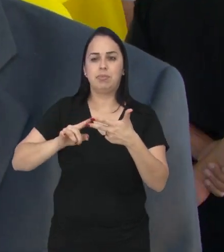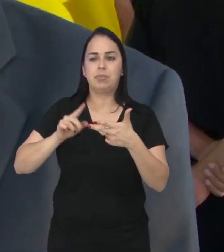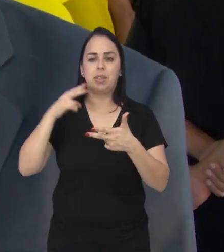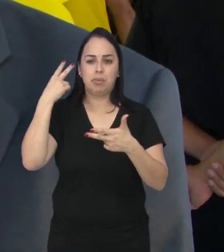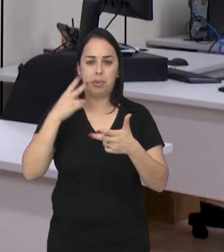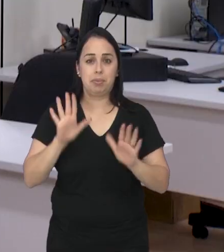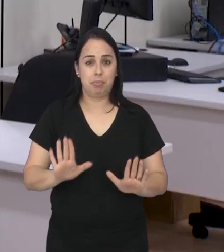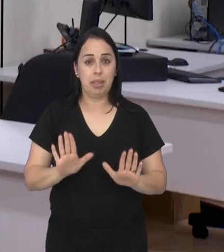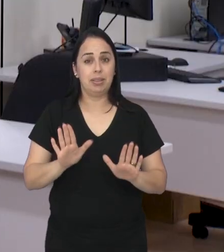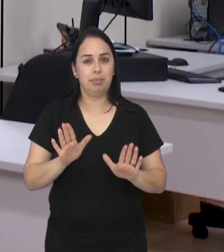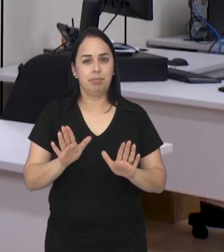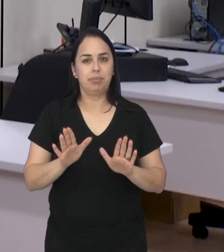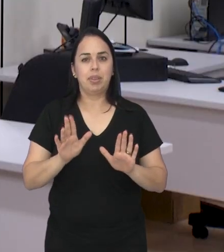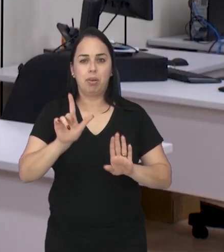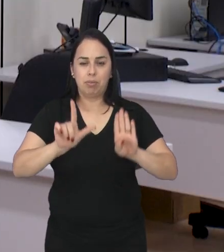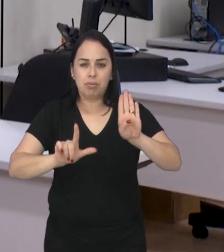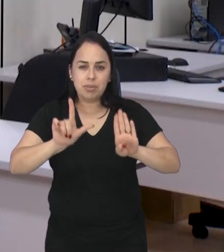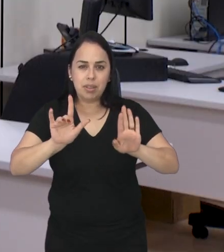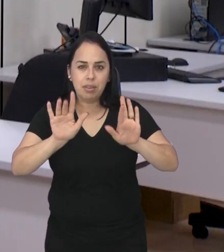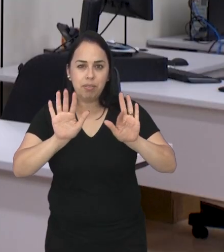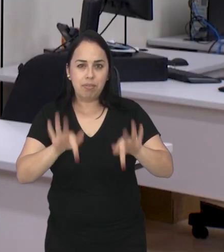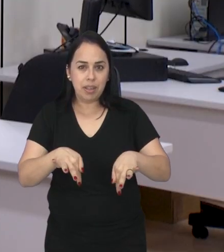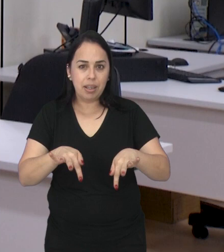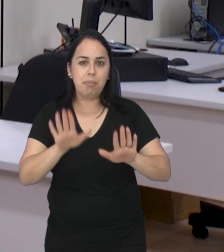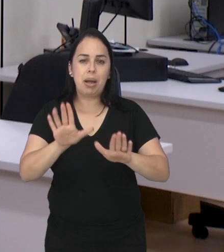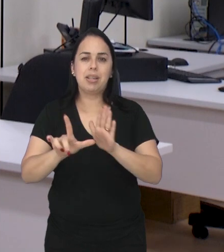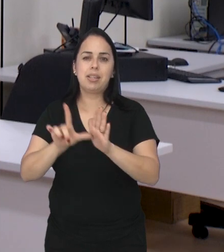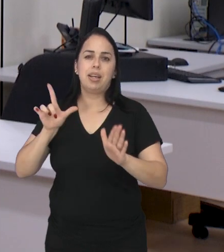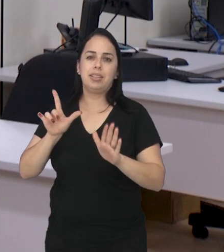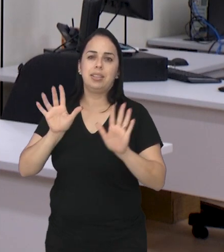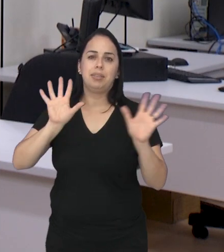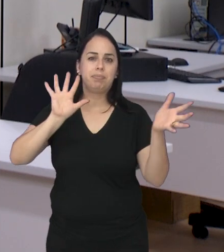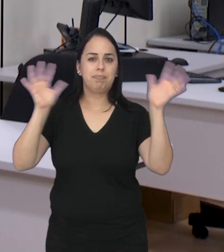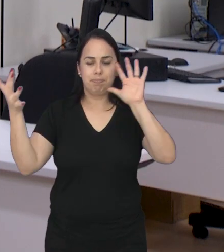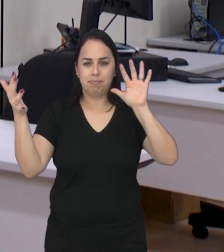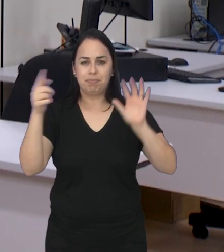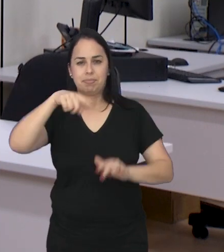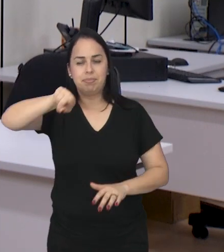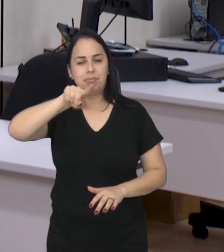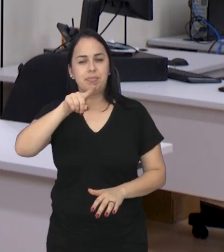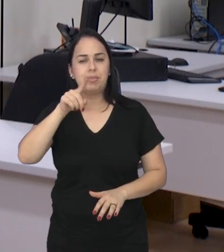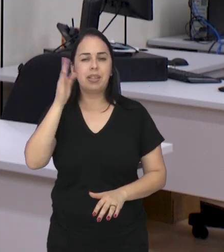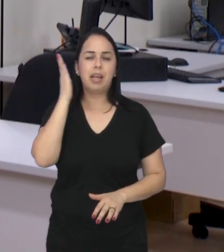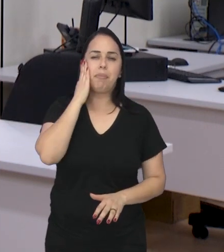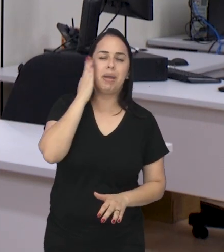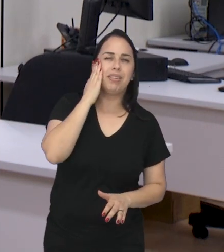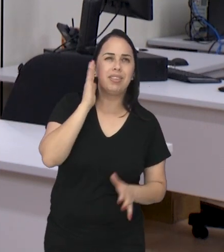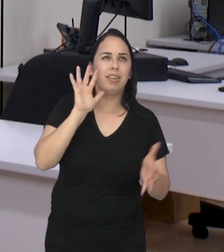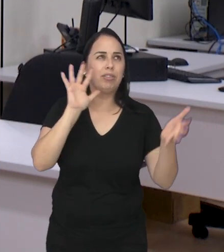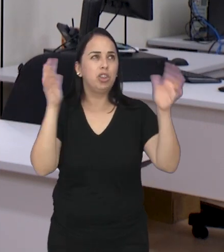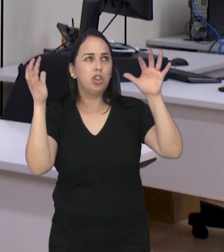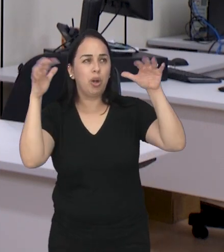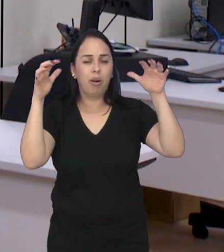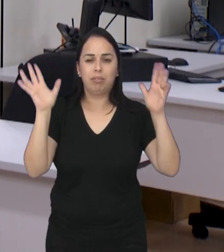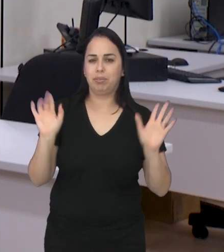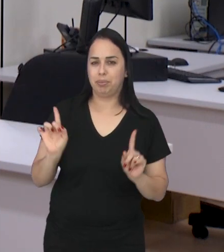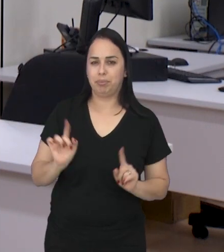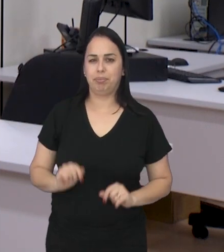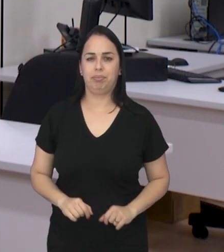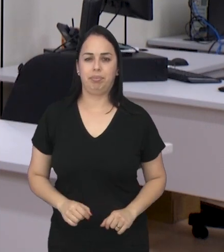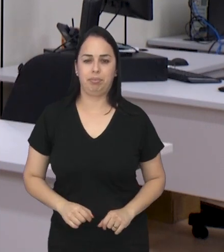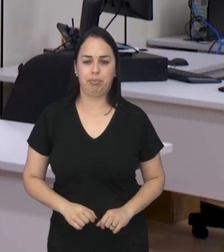poder judiciário e antes de terminar o boletim legislativo de hoje tem a previsão do tempo aí para você programar o seu dia